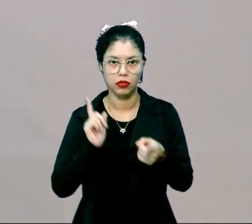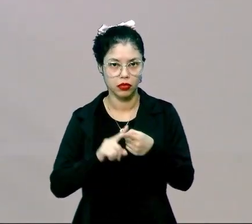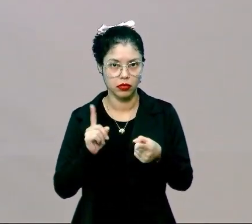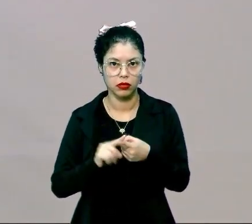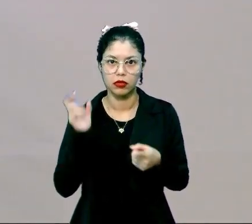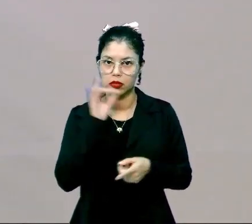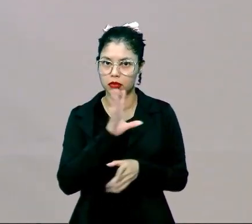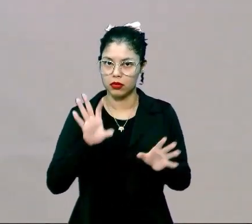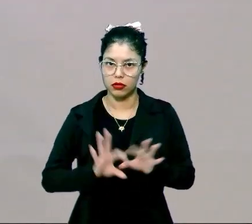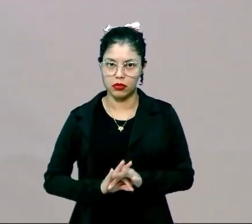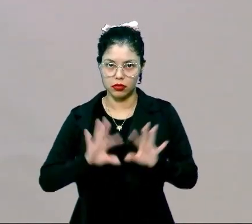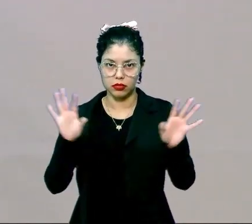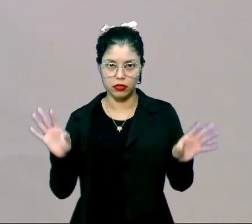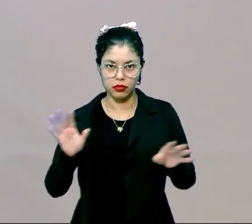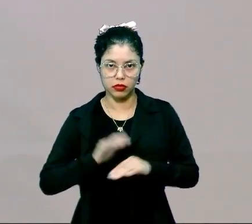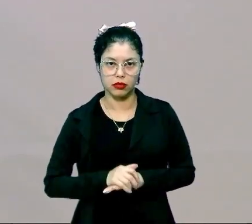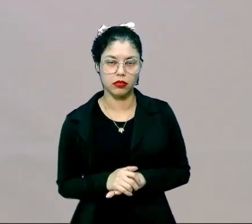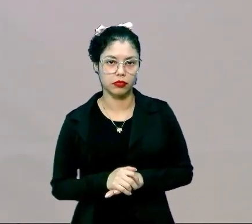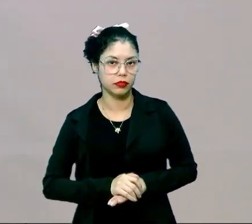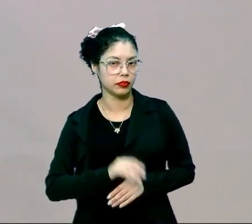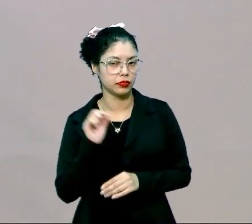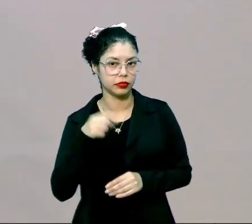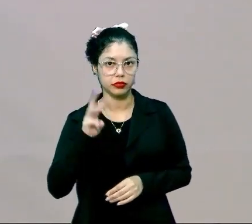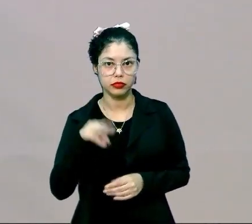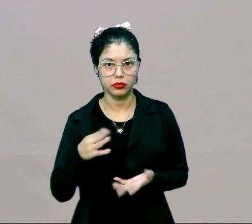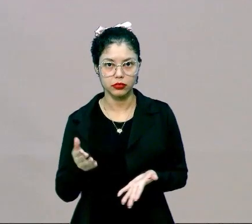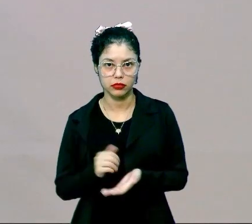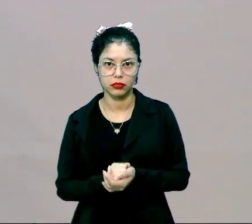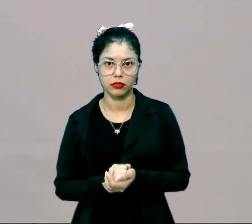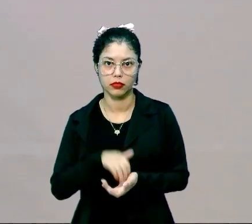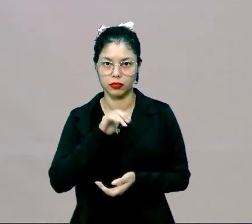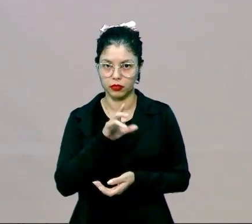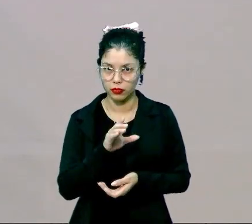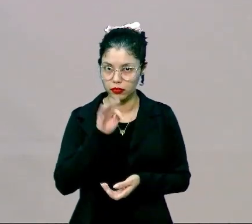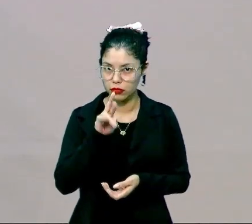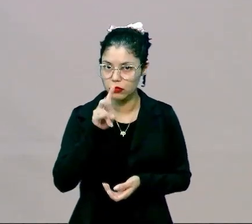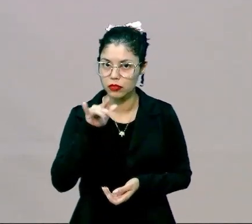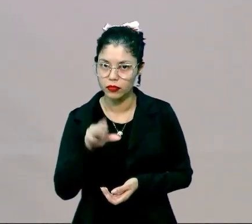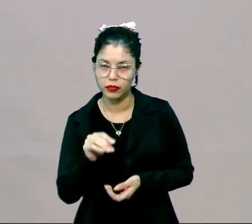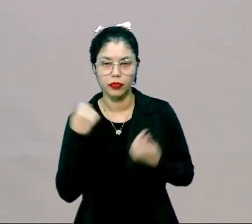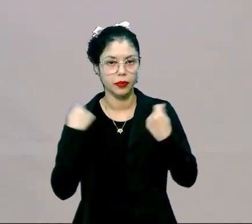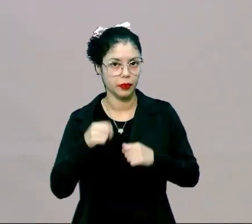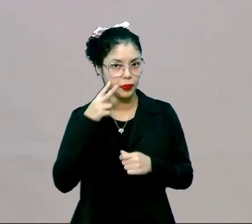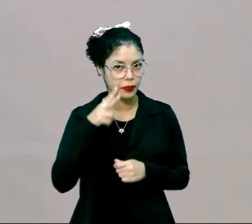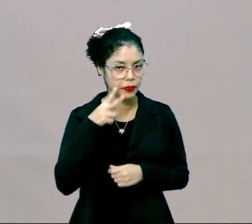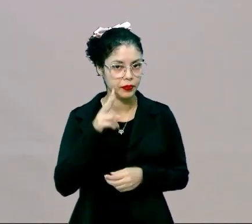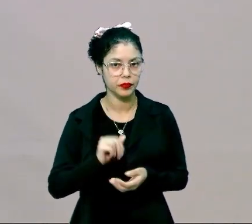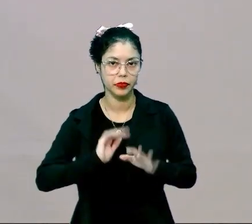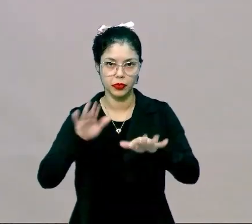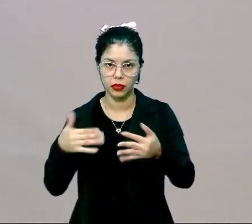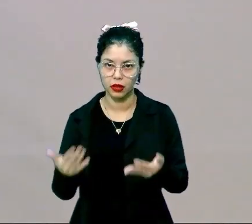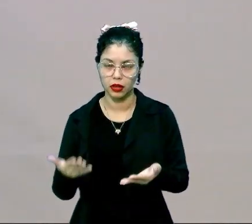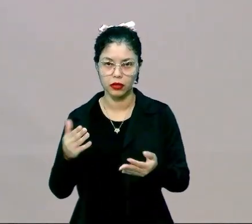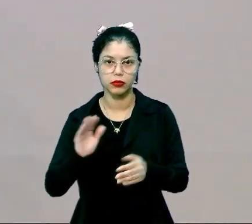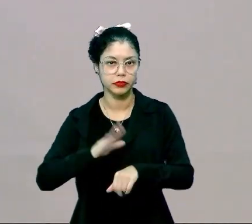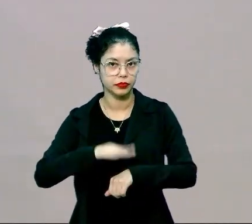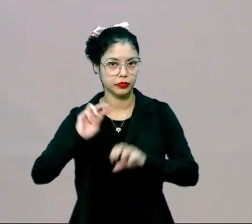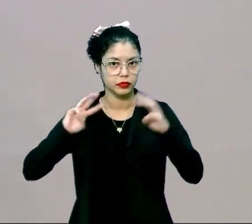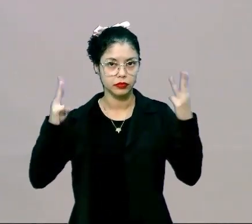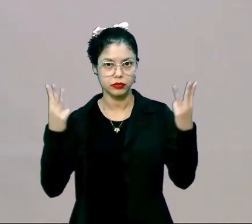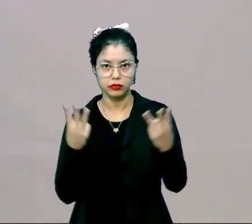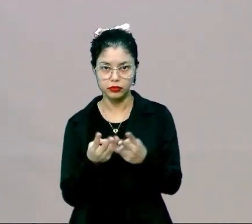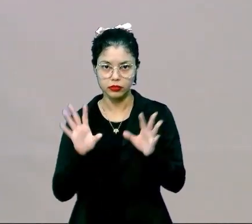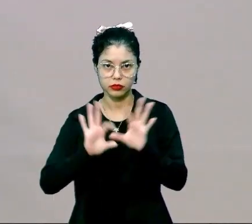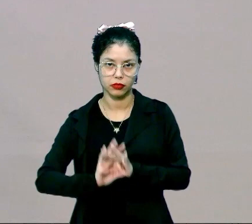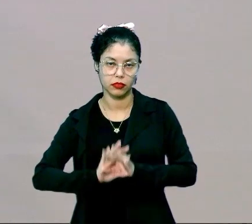o calor foi liberado. Calor de quem? Do acetileno. Então eu preciso ver ali qual é a massa de